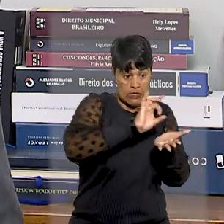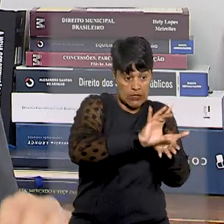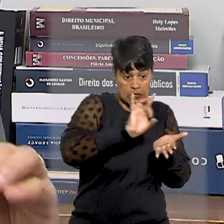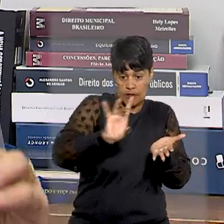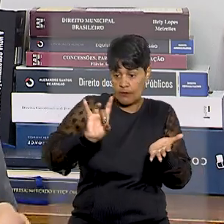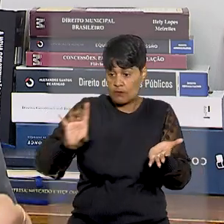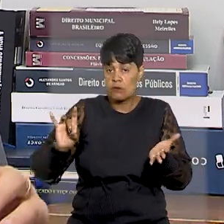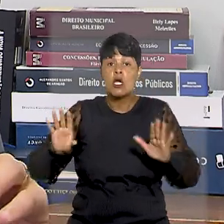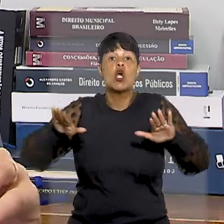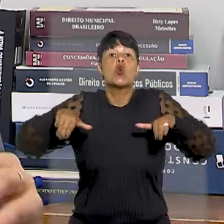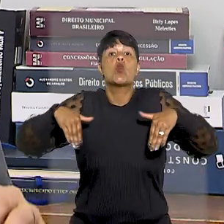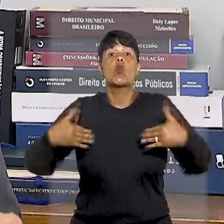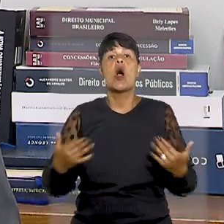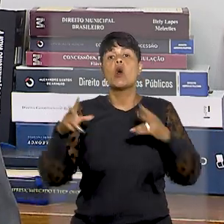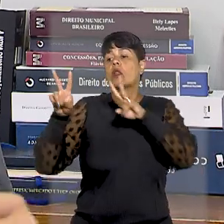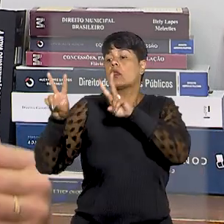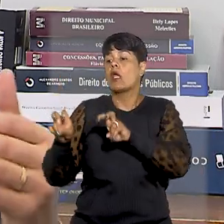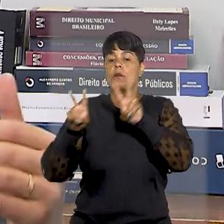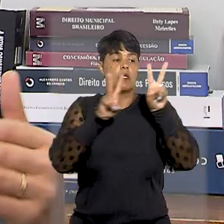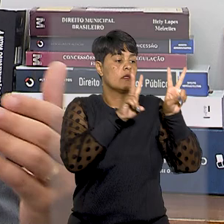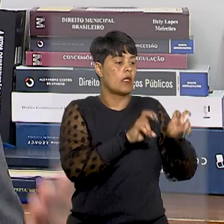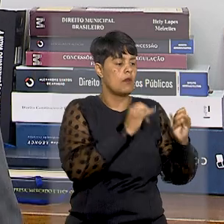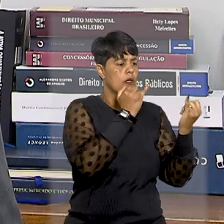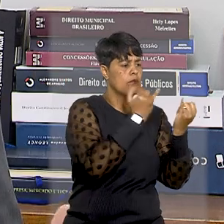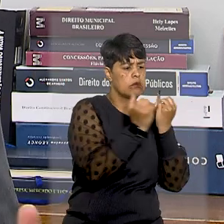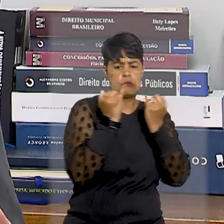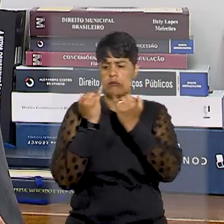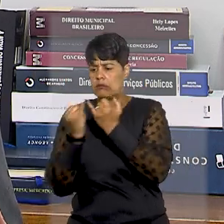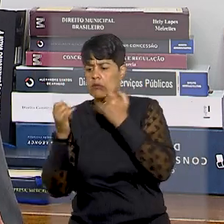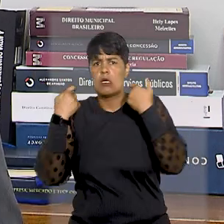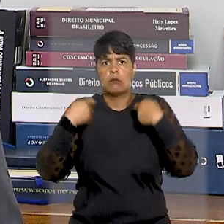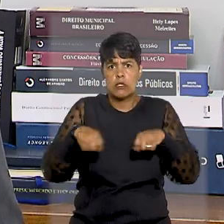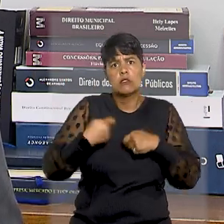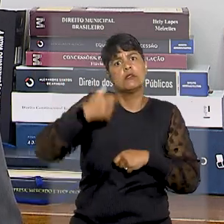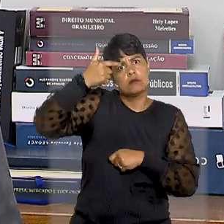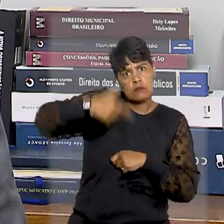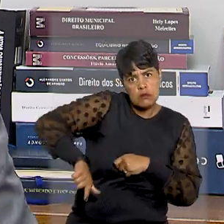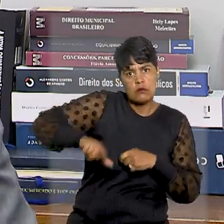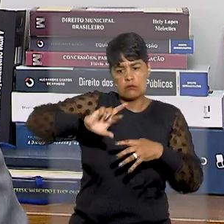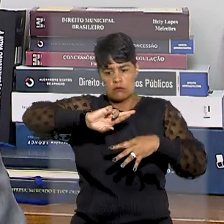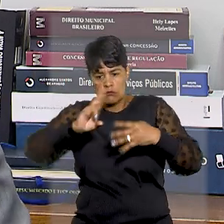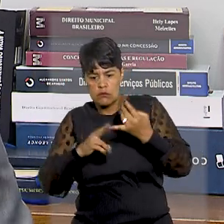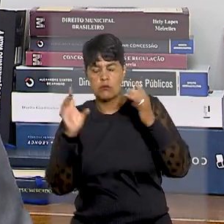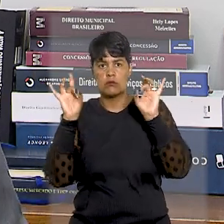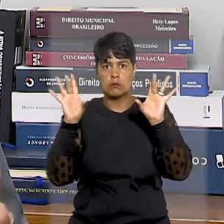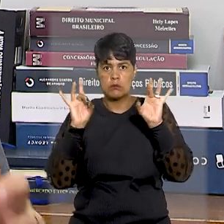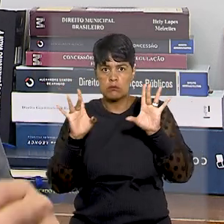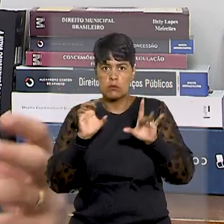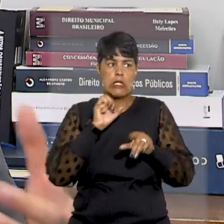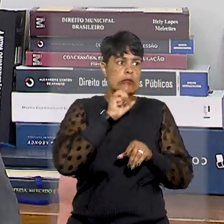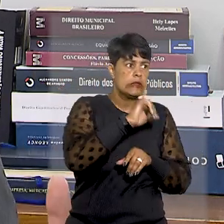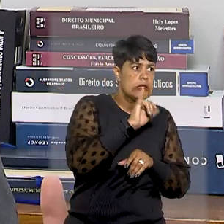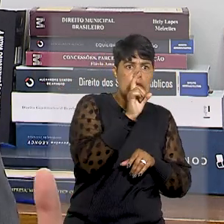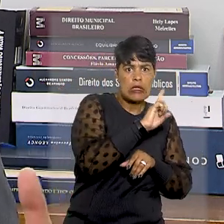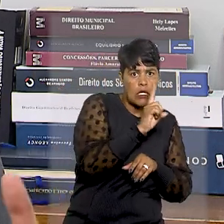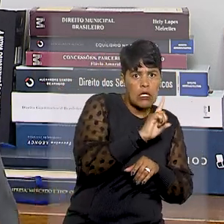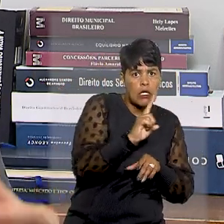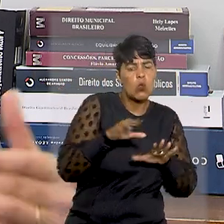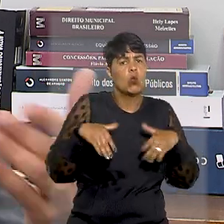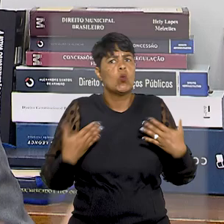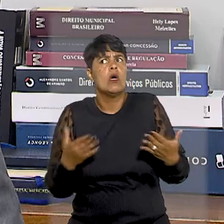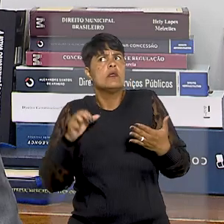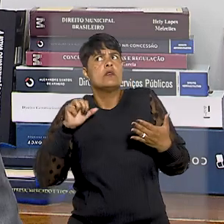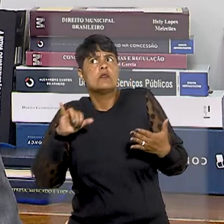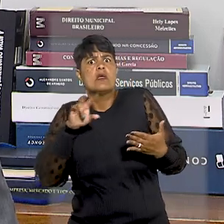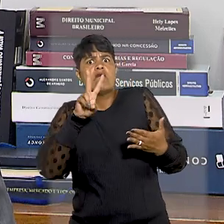procuradoria quais é matérias devem continuar sendo objeto de recurso especial quais não se faz sentido continuar